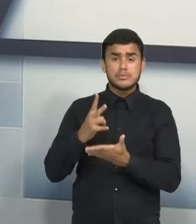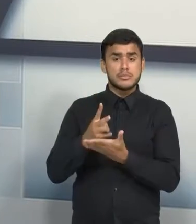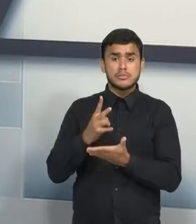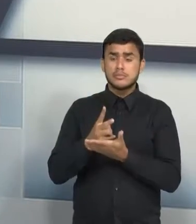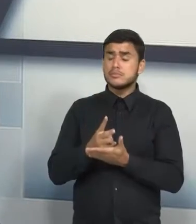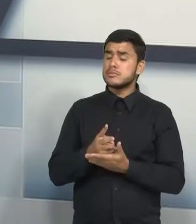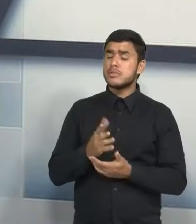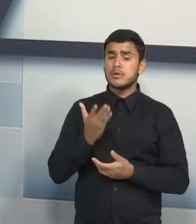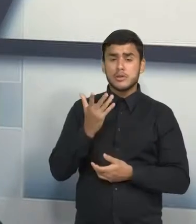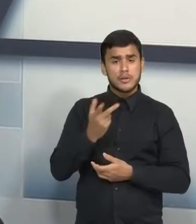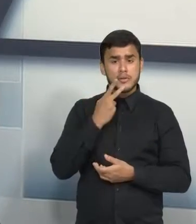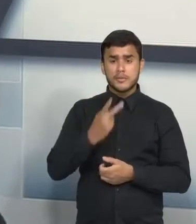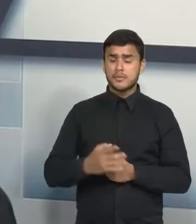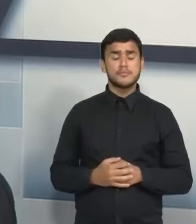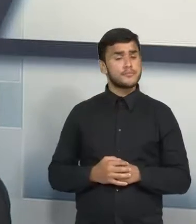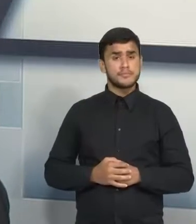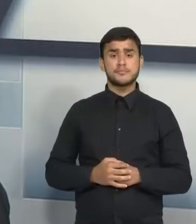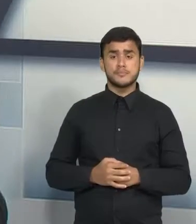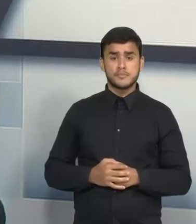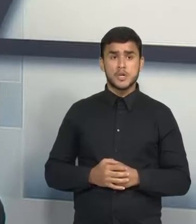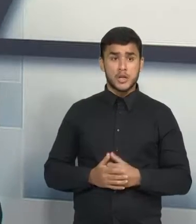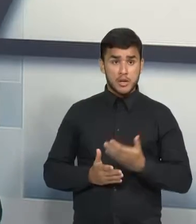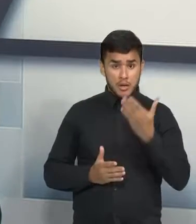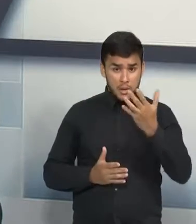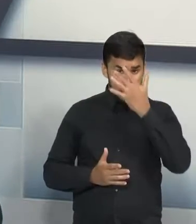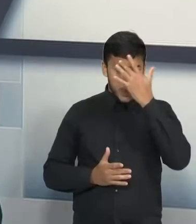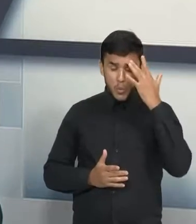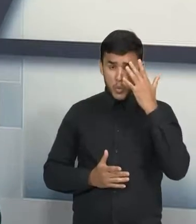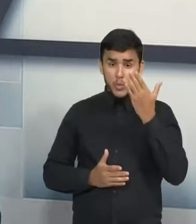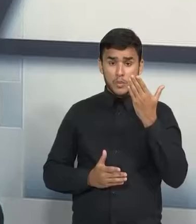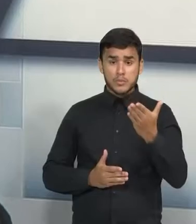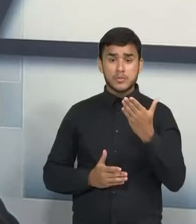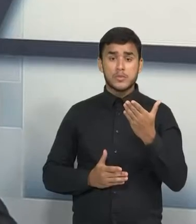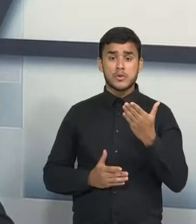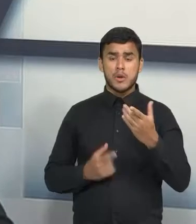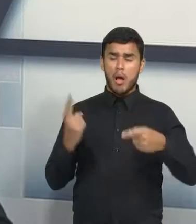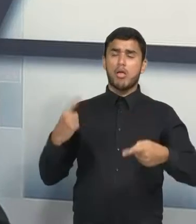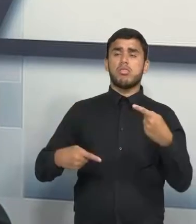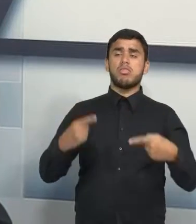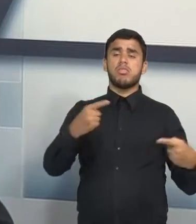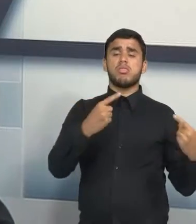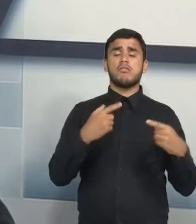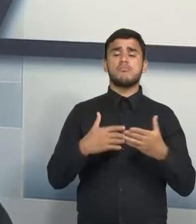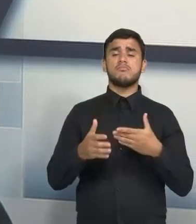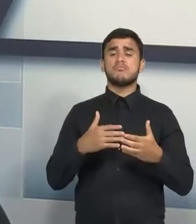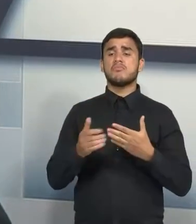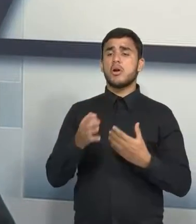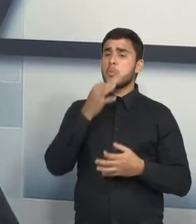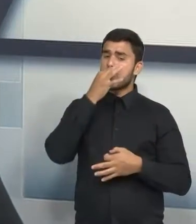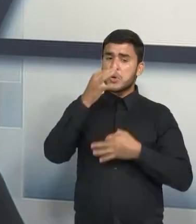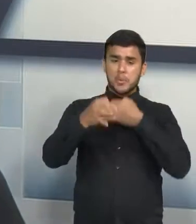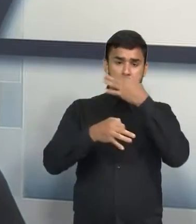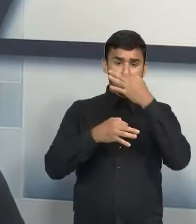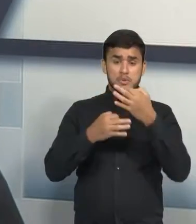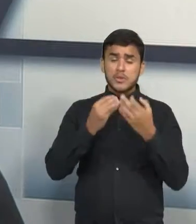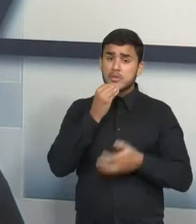atinge todo. São Luís, atinge Natal. Só você que está fazendo politicagem, se aproveitando desse momento,